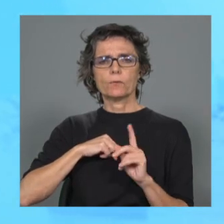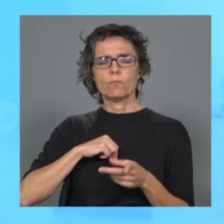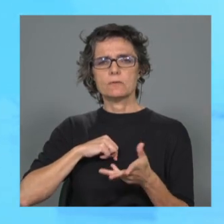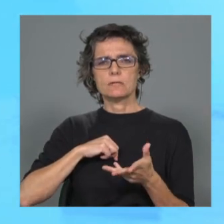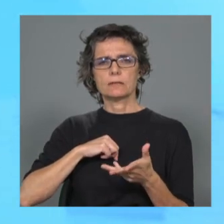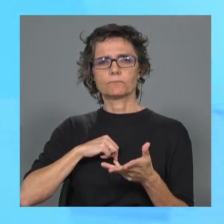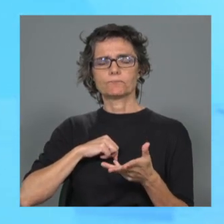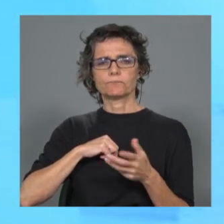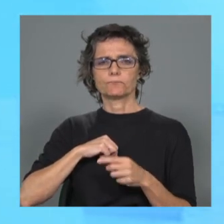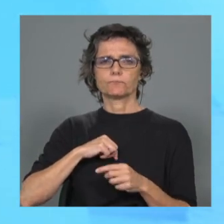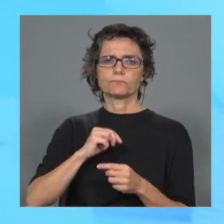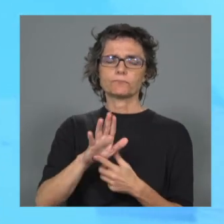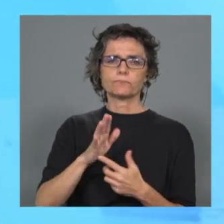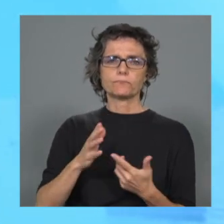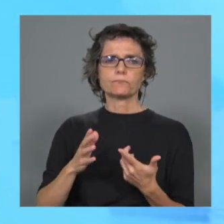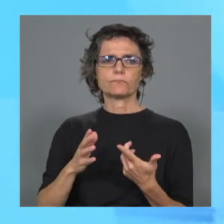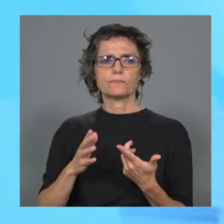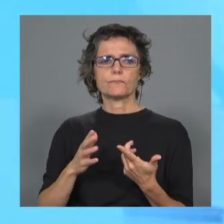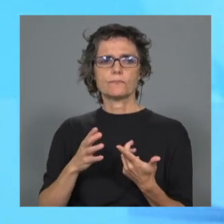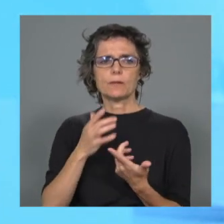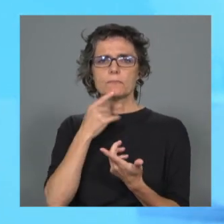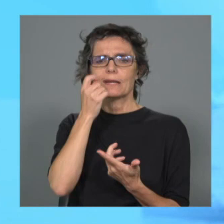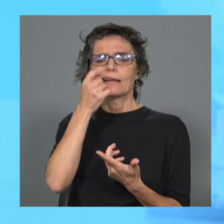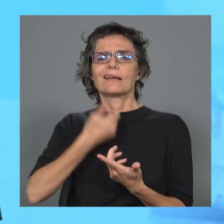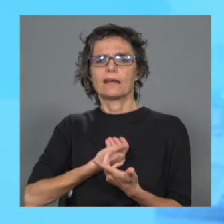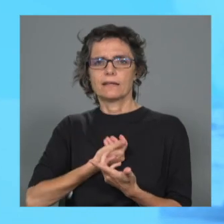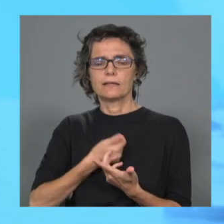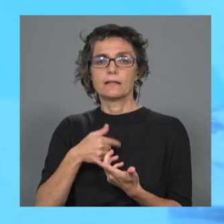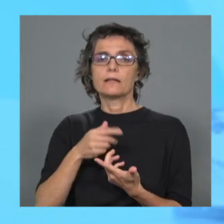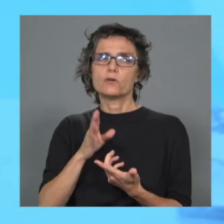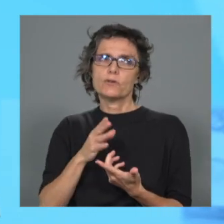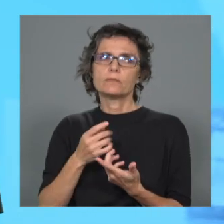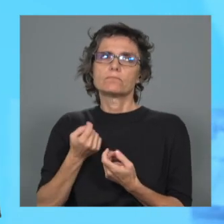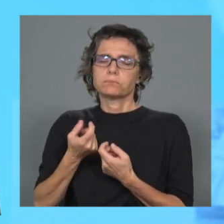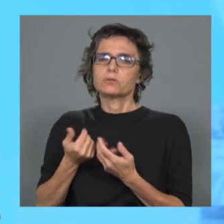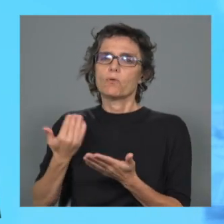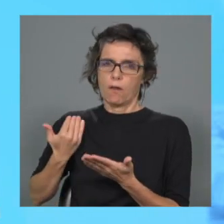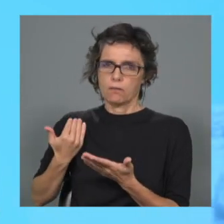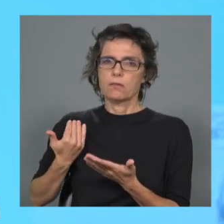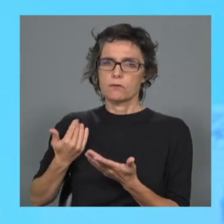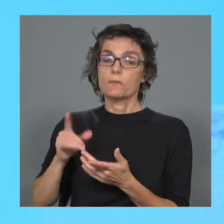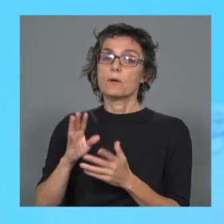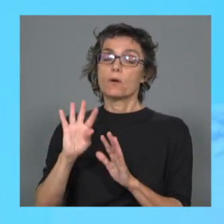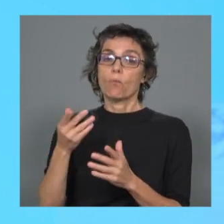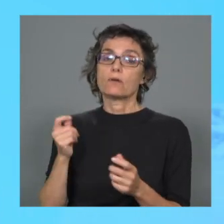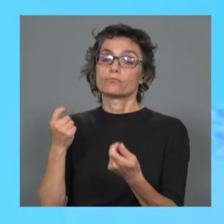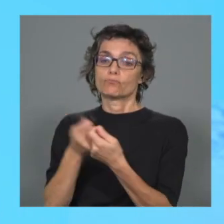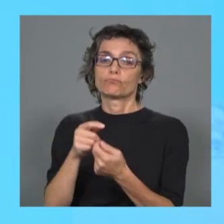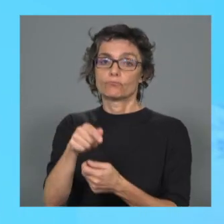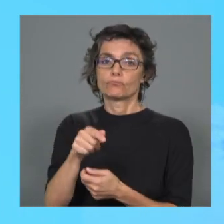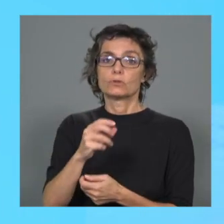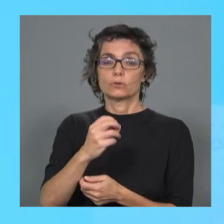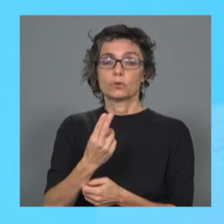viagem de autoconhecimento começou na academia. Se calhar eu já trazia um bocadinho comigo, mas sem dúvida que me deu alguma